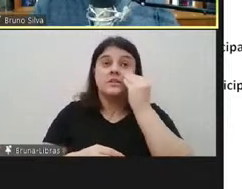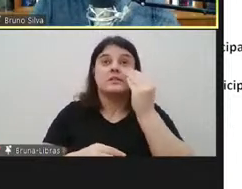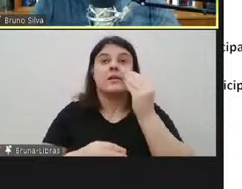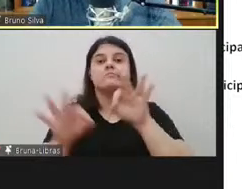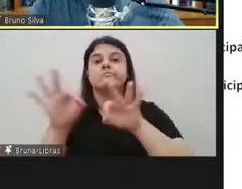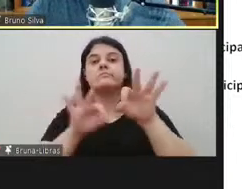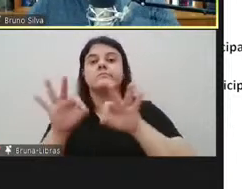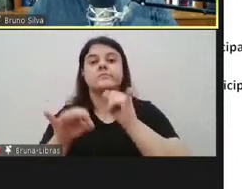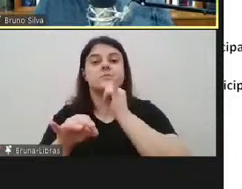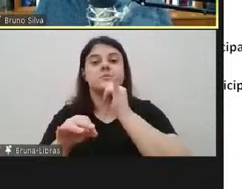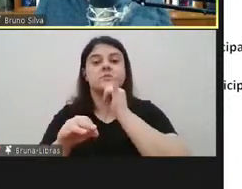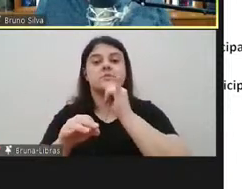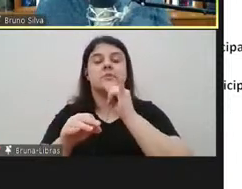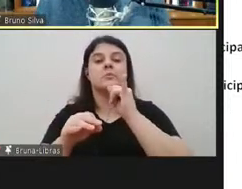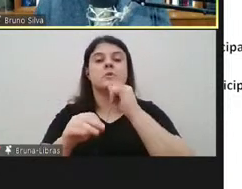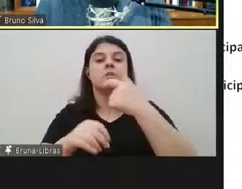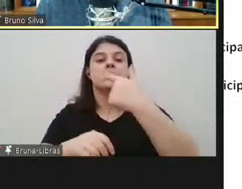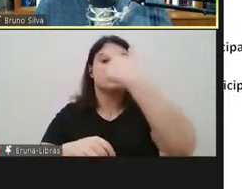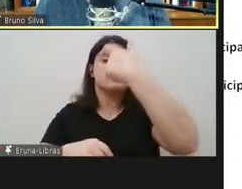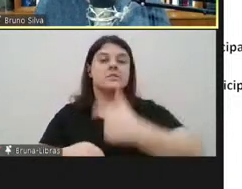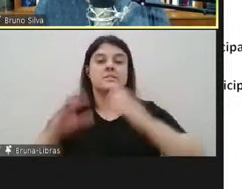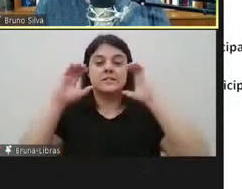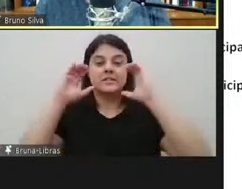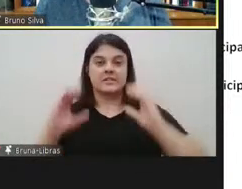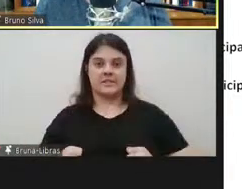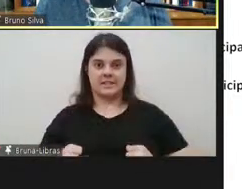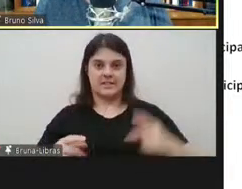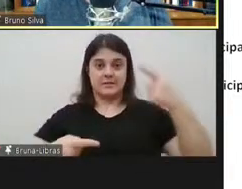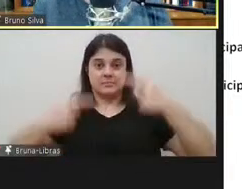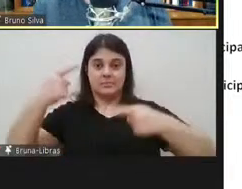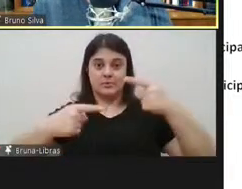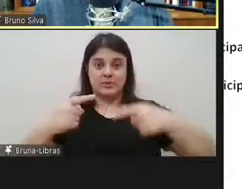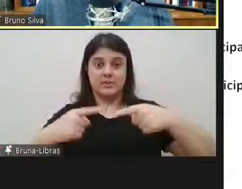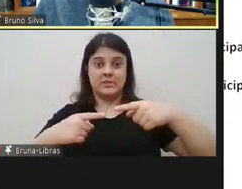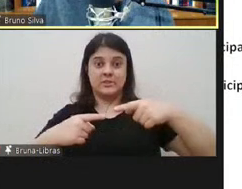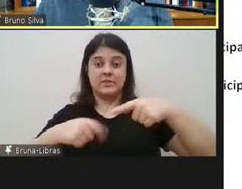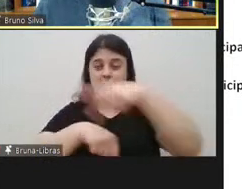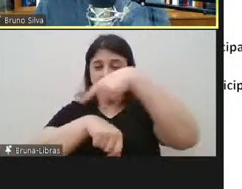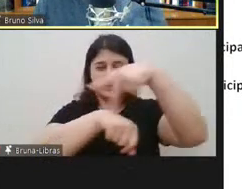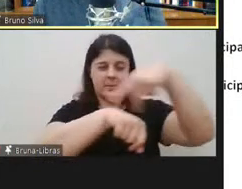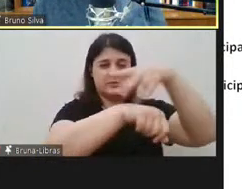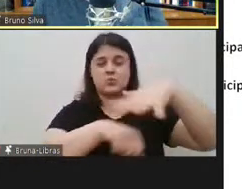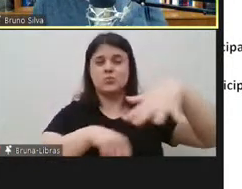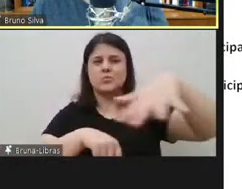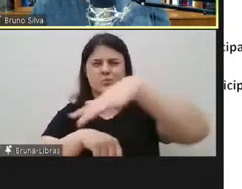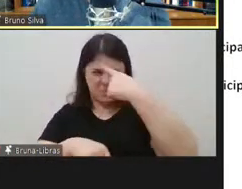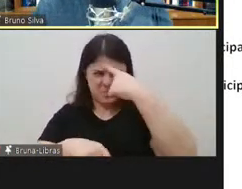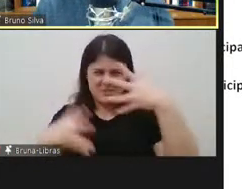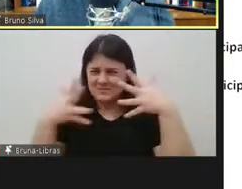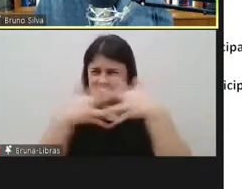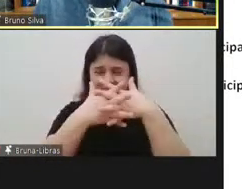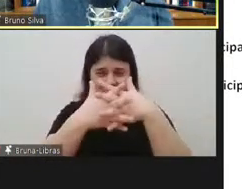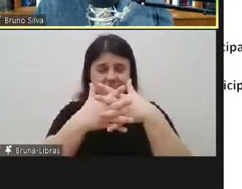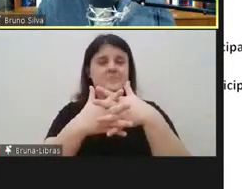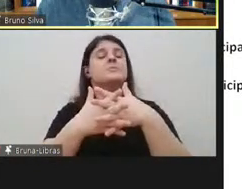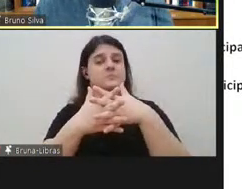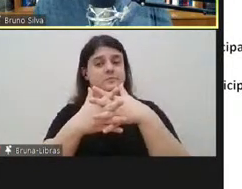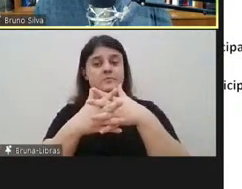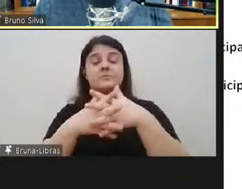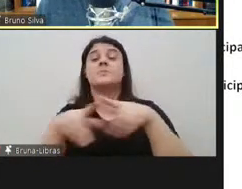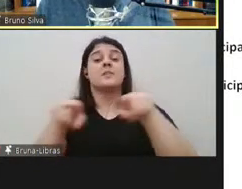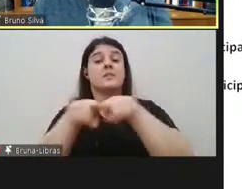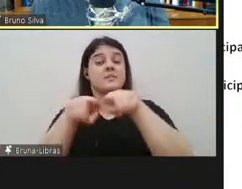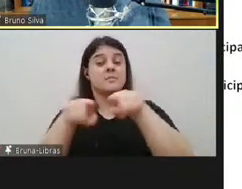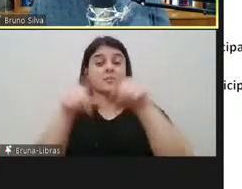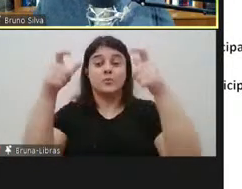por exemplo uma cidadania política transfronteiriça imaginou a confusão que isso não daria ainda